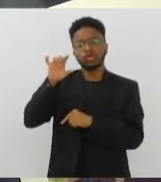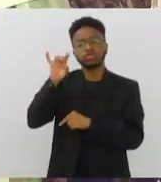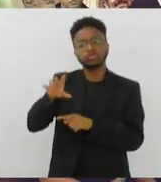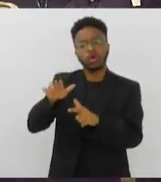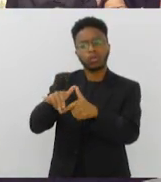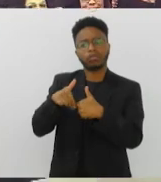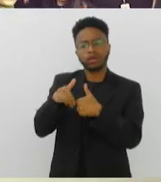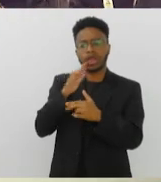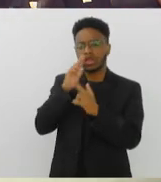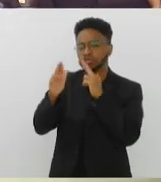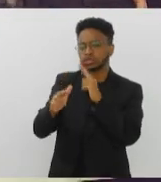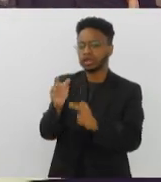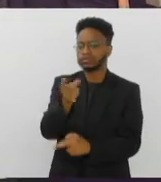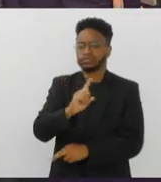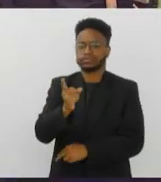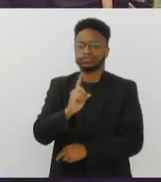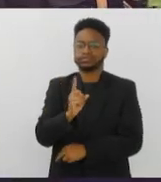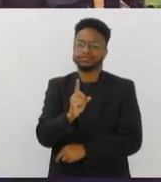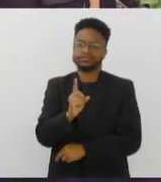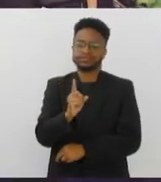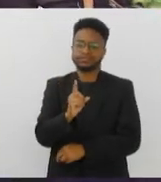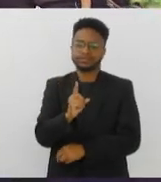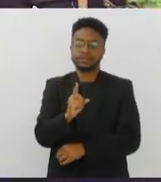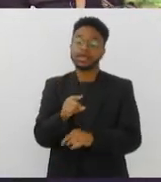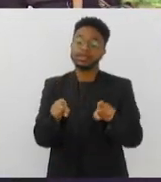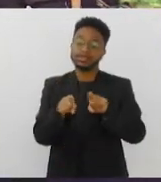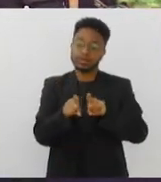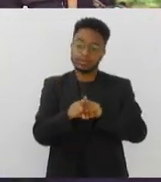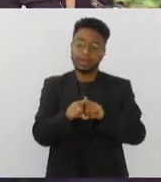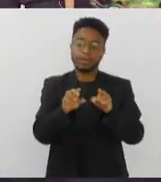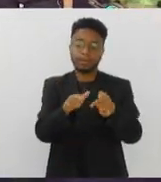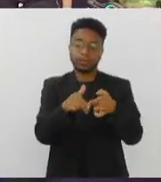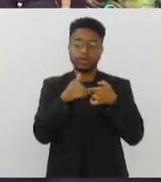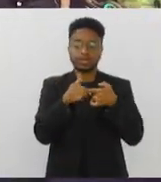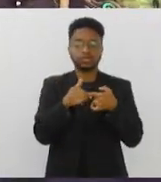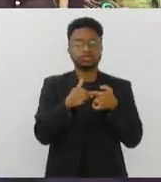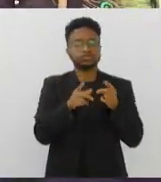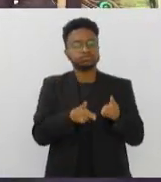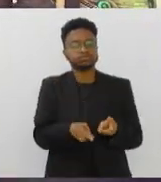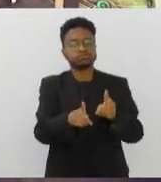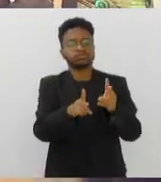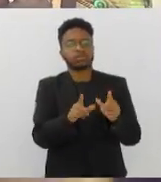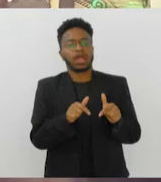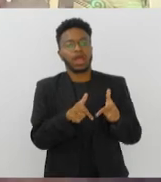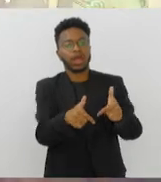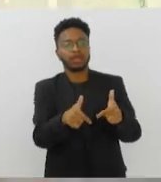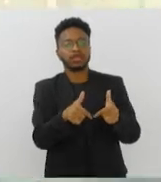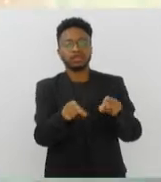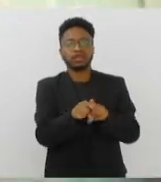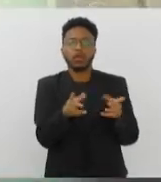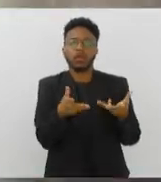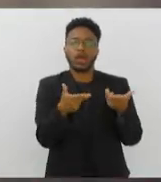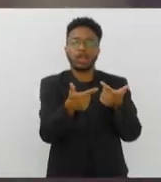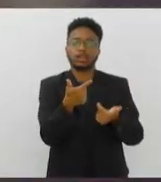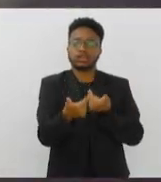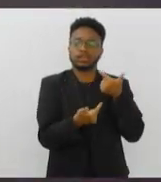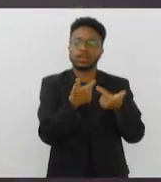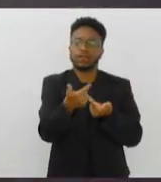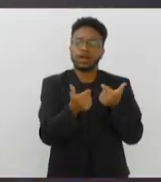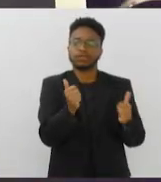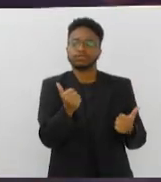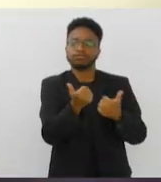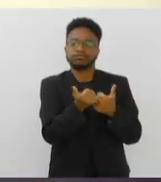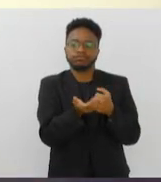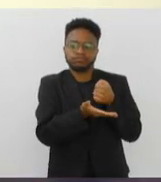apenas pelos resultados visíveis ao público, mas também pela consistência e qualidade do trabalho contínuo que o sustenta.